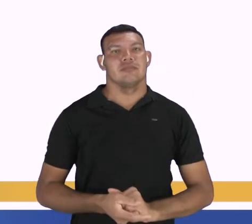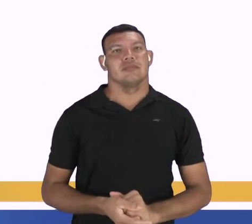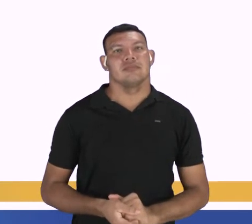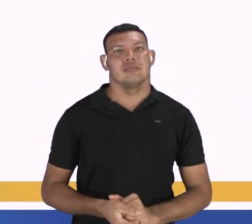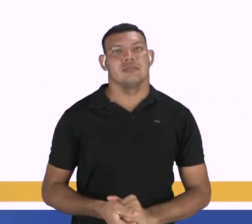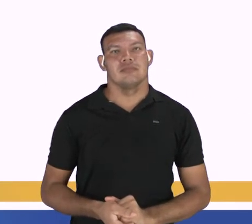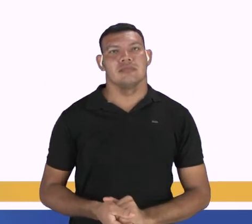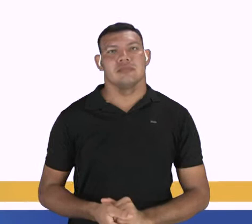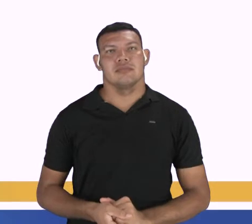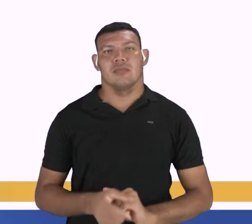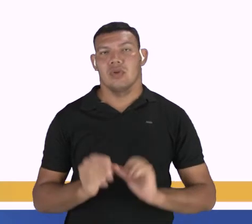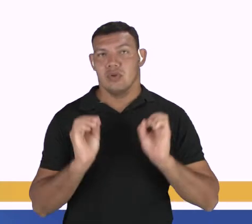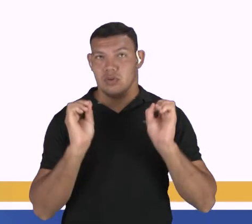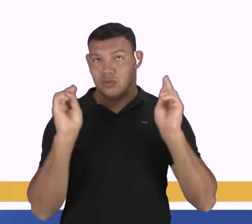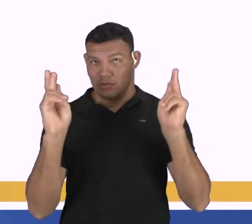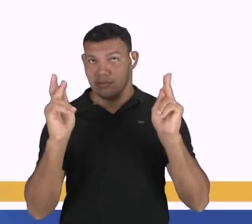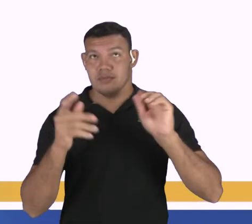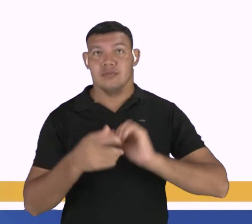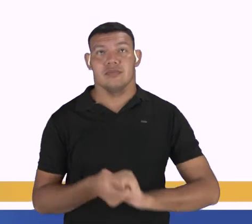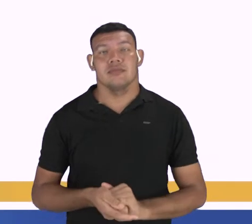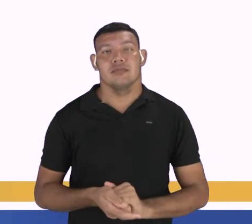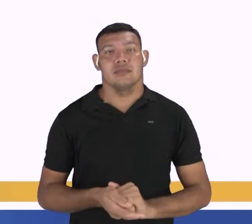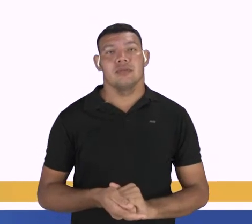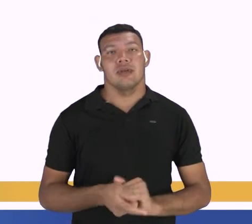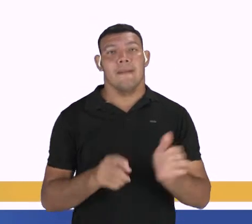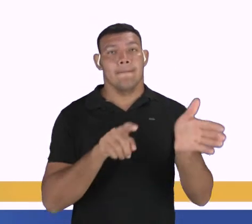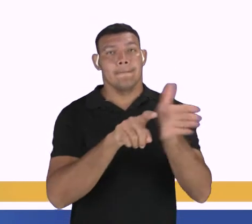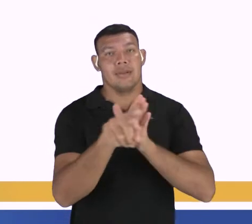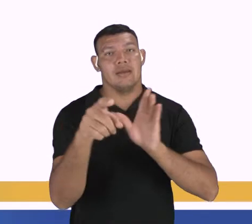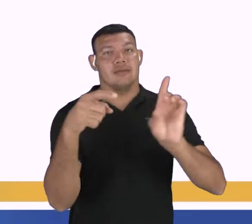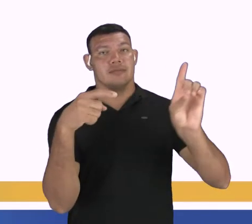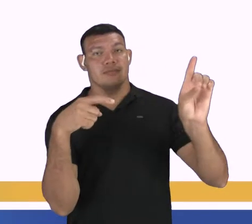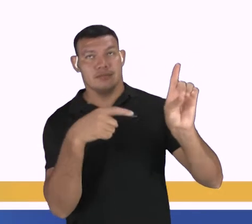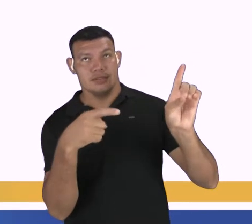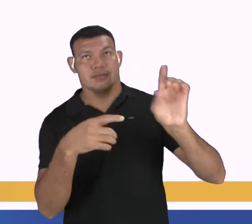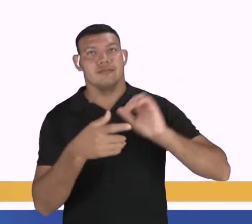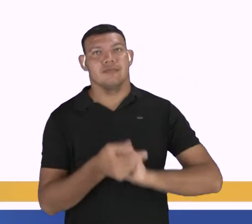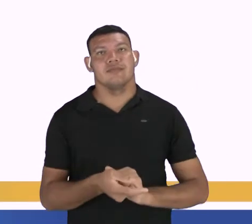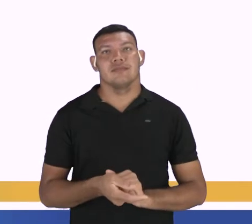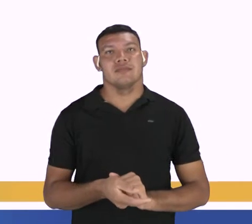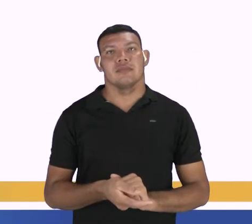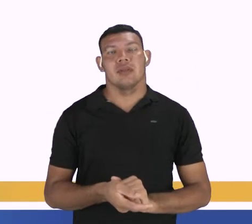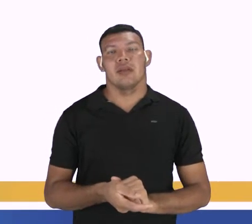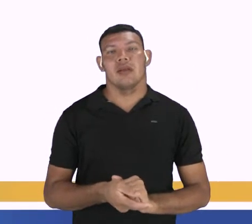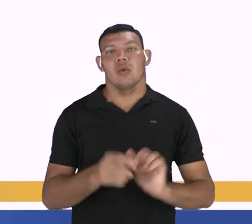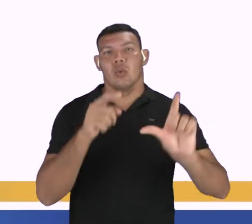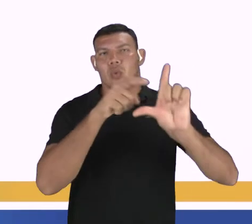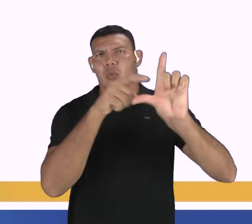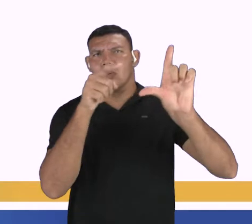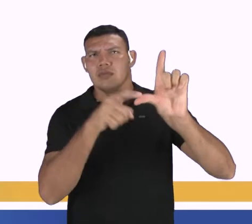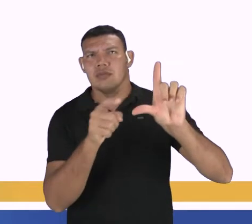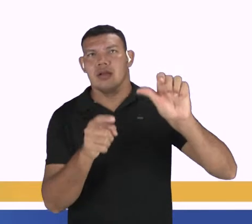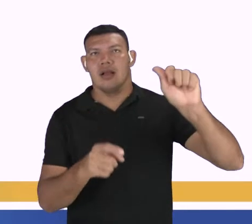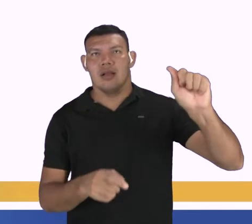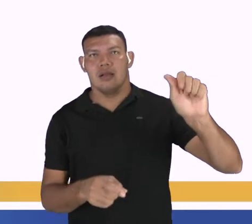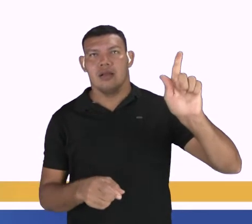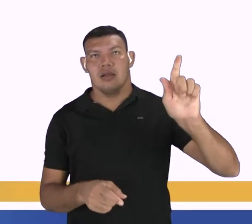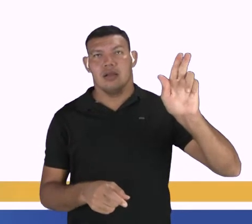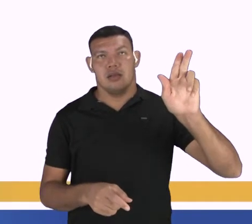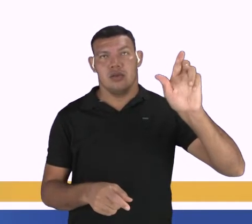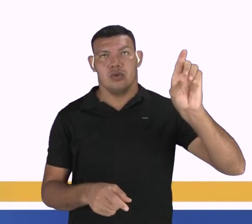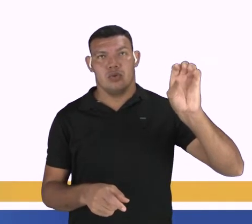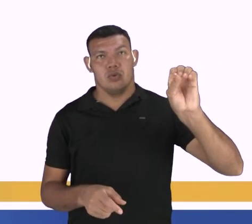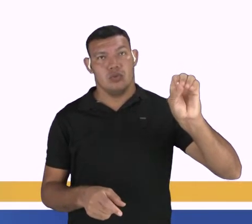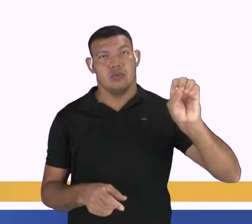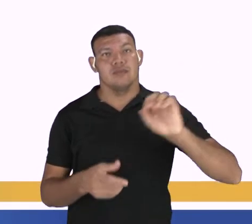graus. Ok? Quais são os ângulos agudos? Pergunto para você, o que é um ângulo agudo?